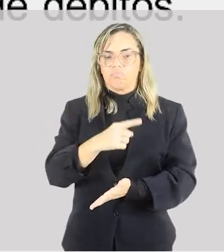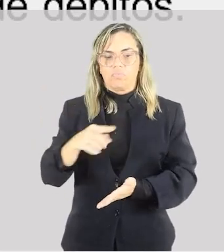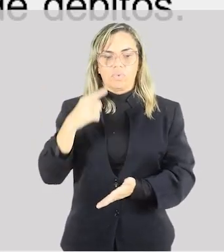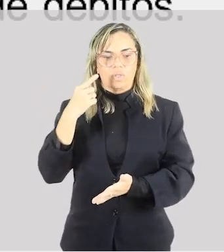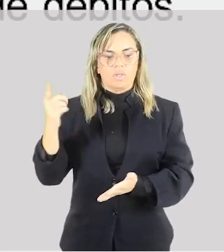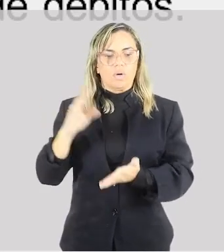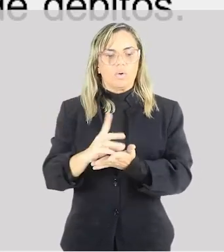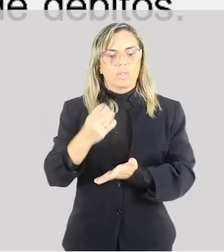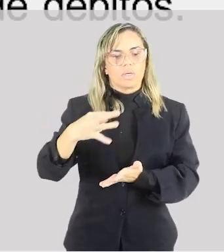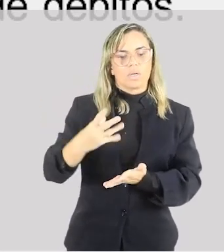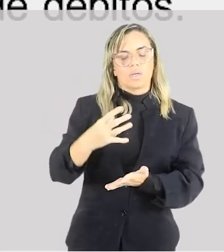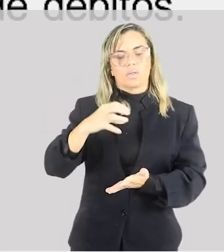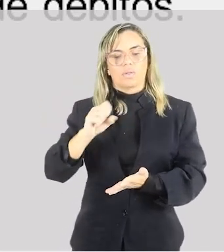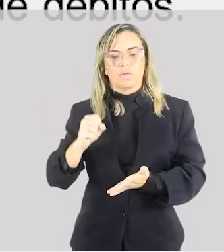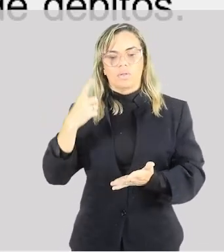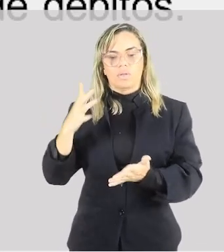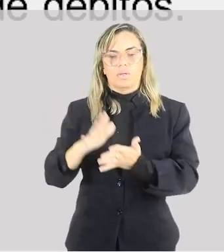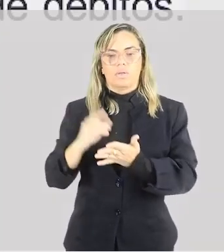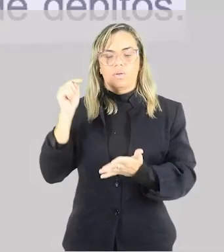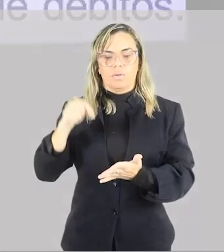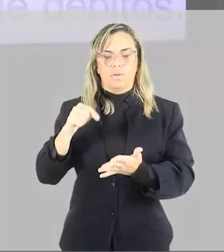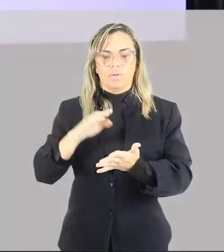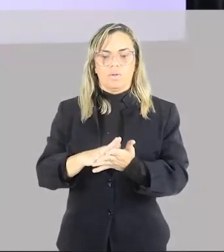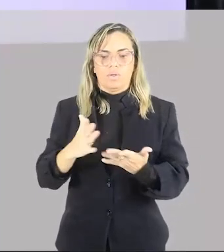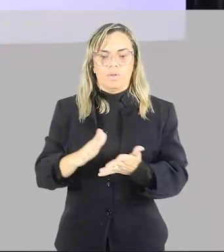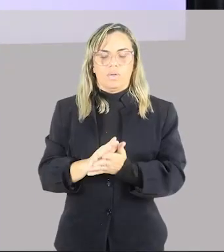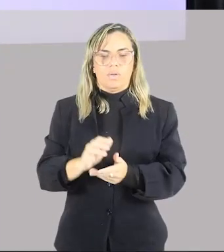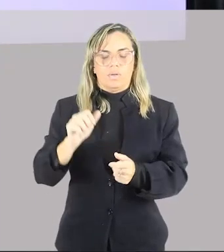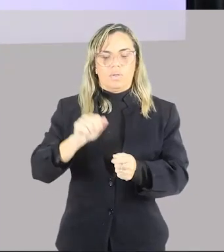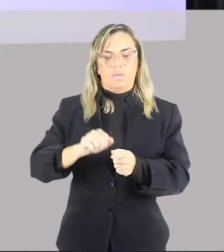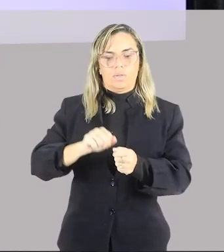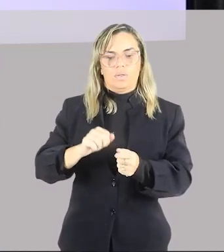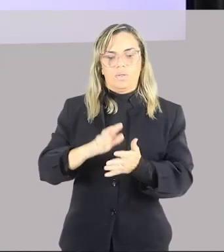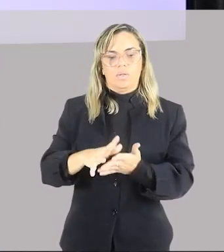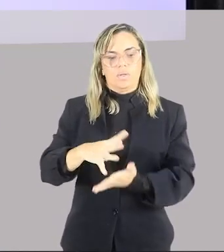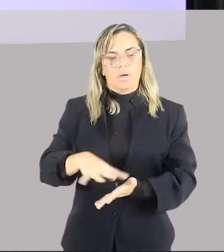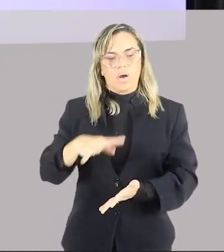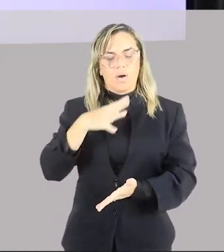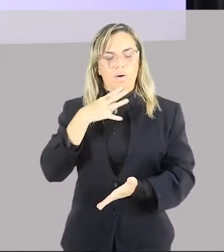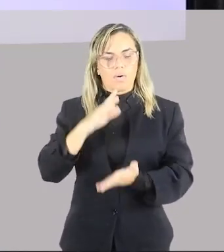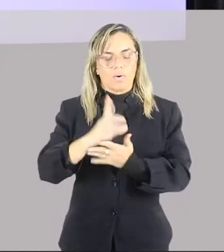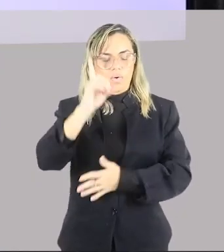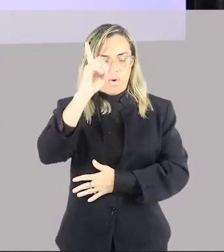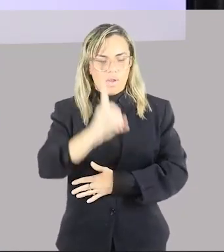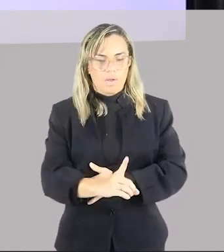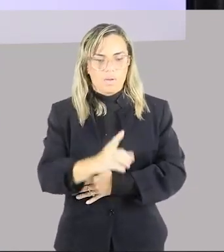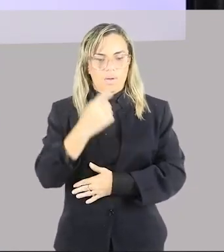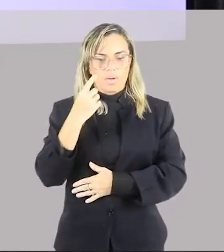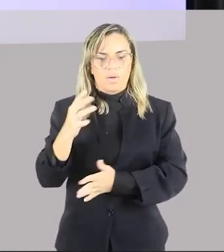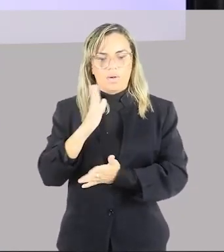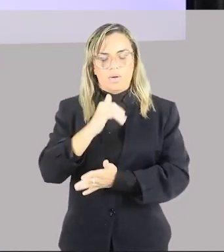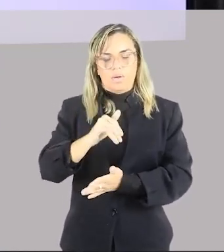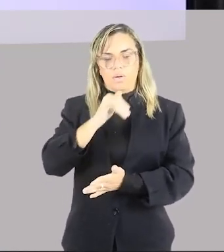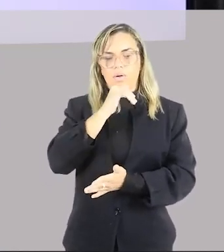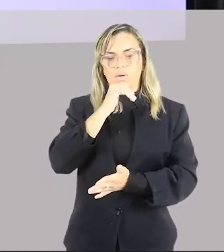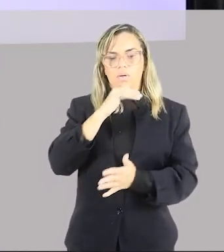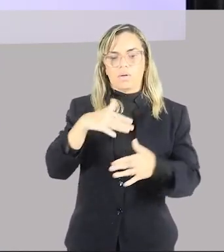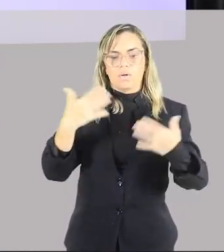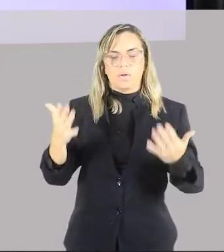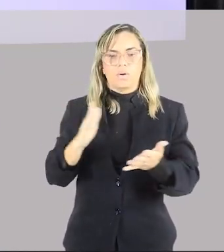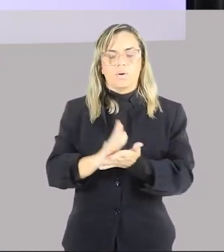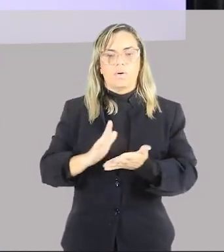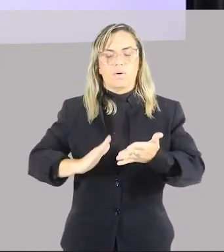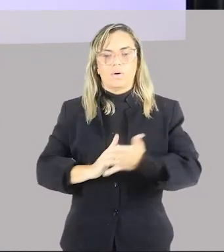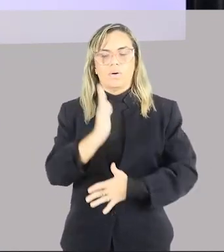fato ou ele reconhece algum direito, ele declara alguma coisa. Ele reconhece um direito. Por exemplo, quando você for